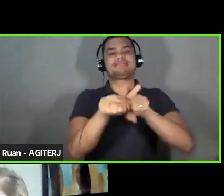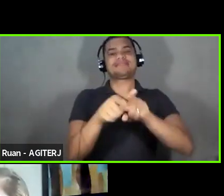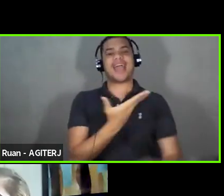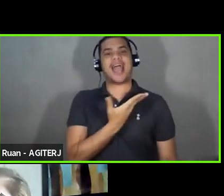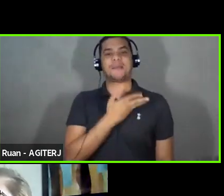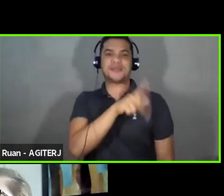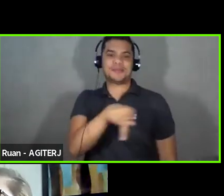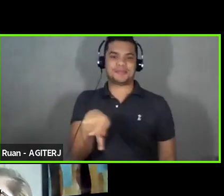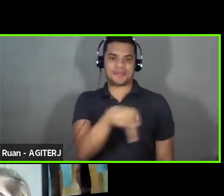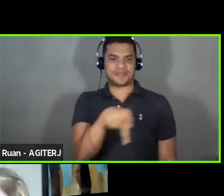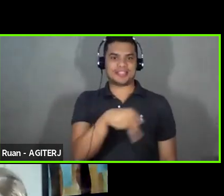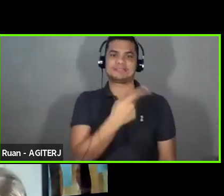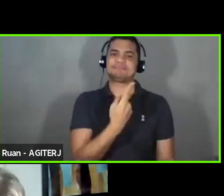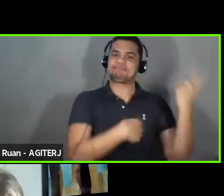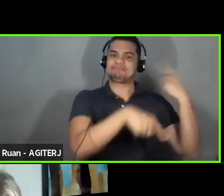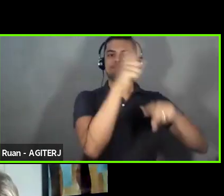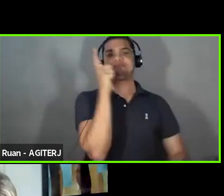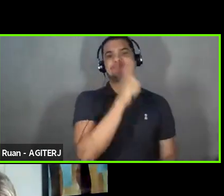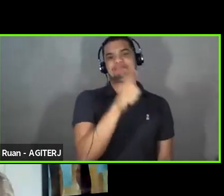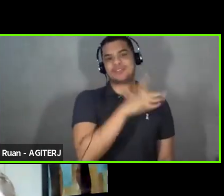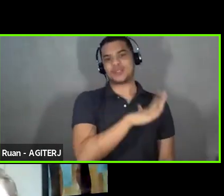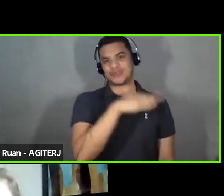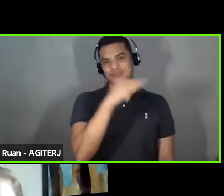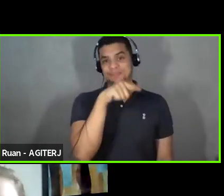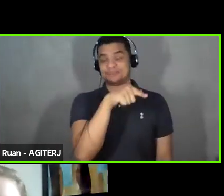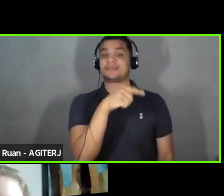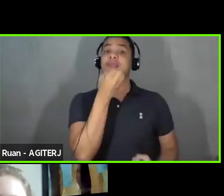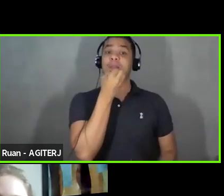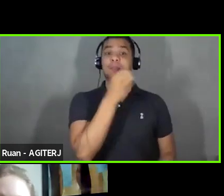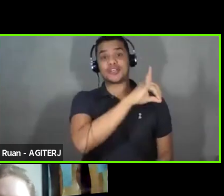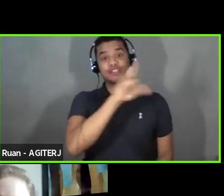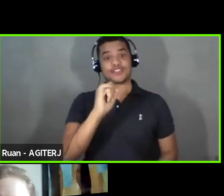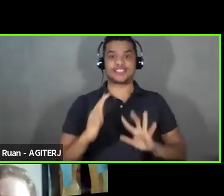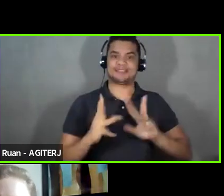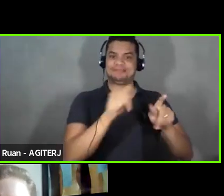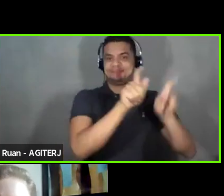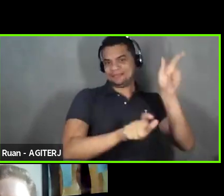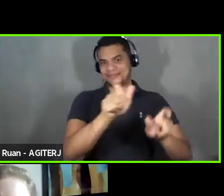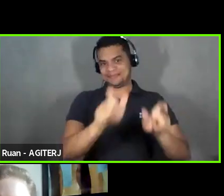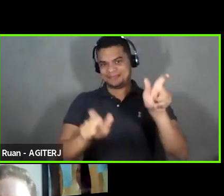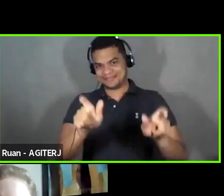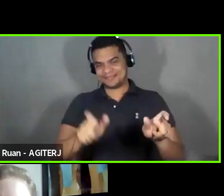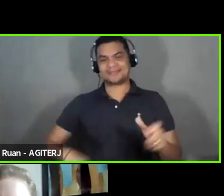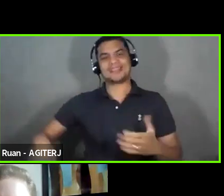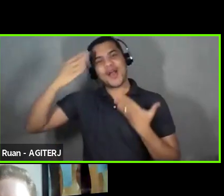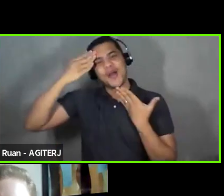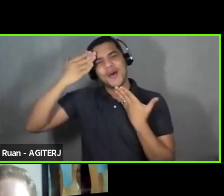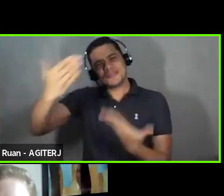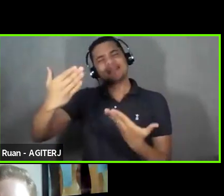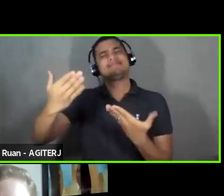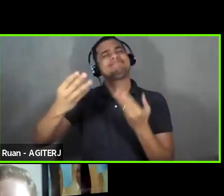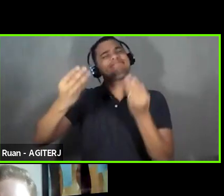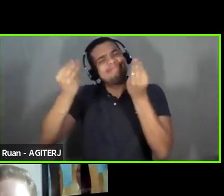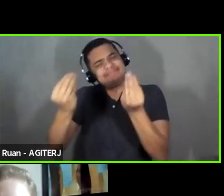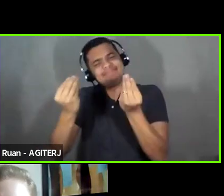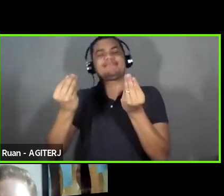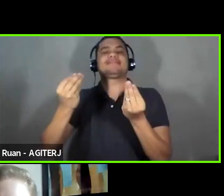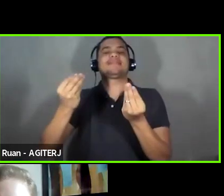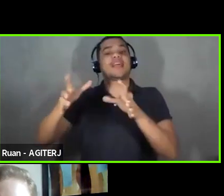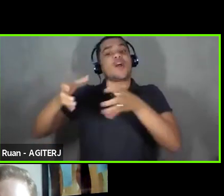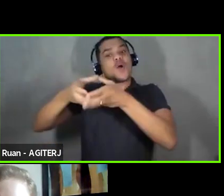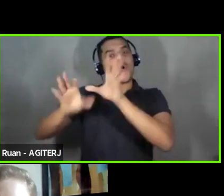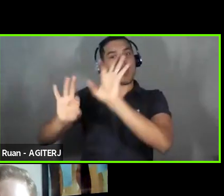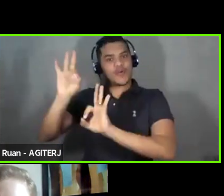tão bem-sucedidos. Então, bom dia a todos e todas. Eu queria agradecer muito às organizadoras do evento,